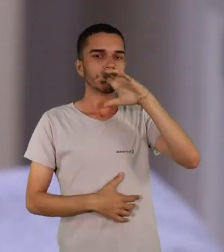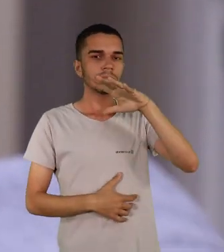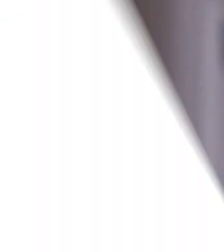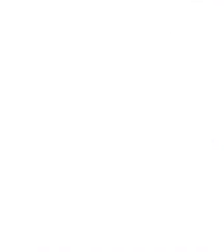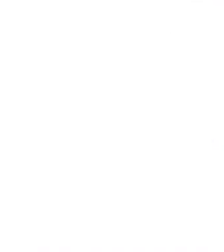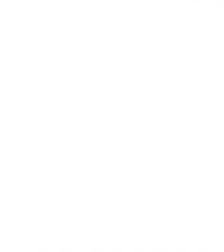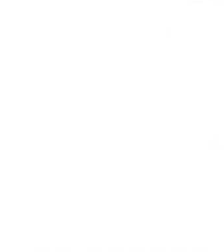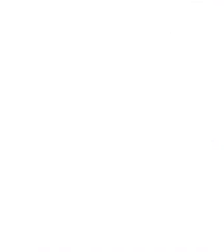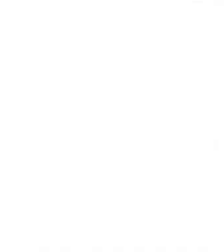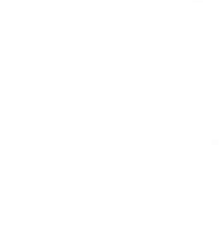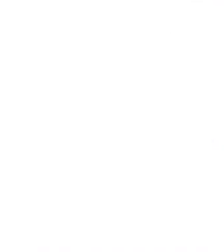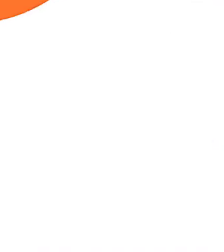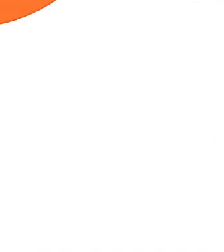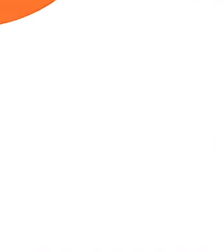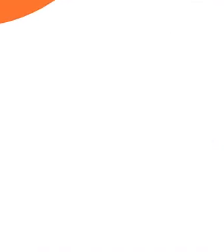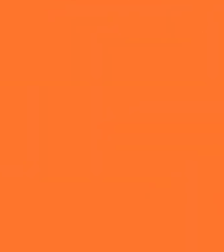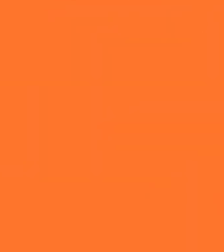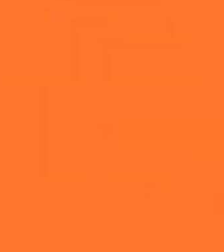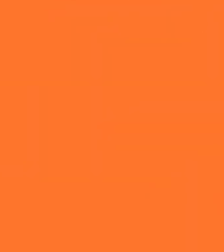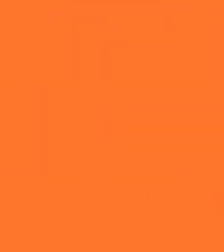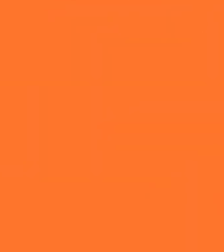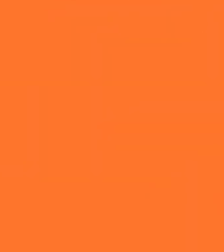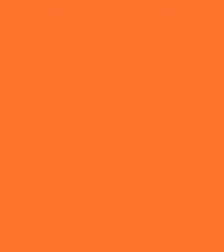sintomas gastrointestinais.